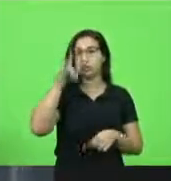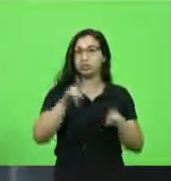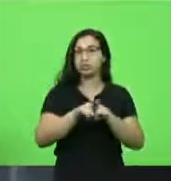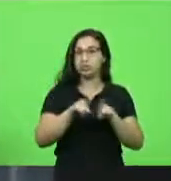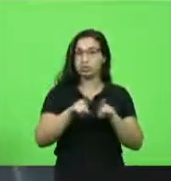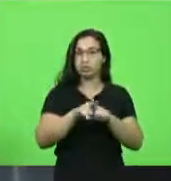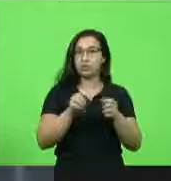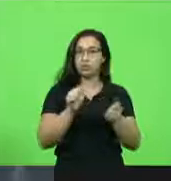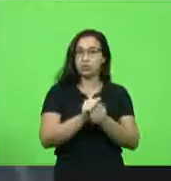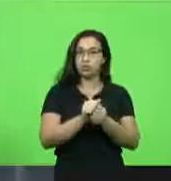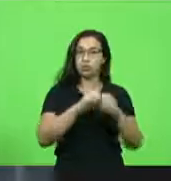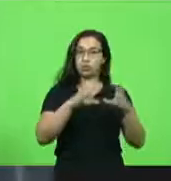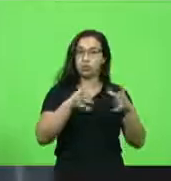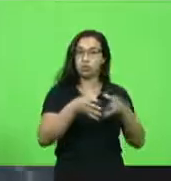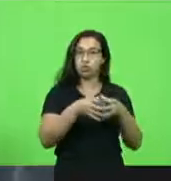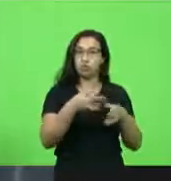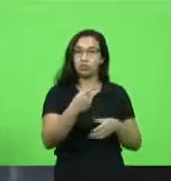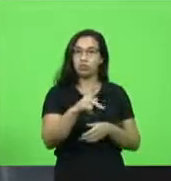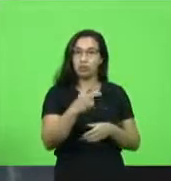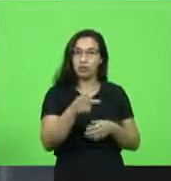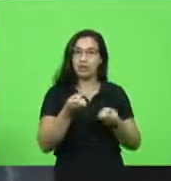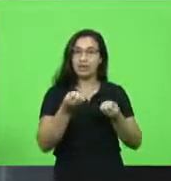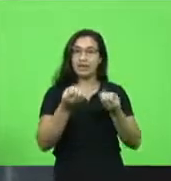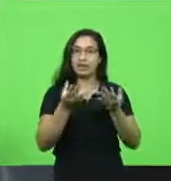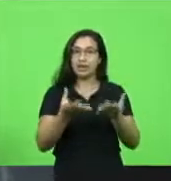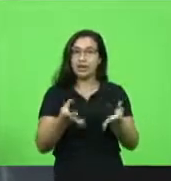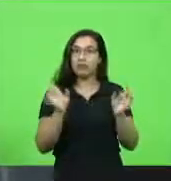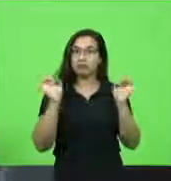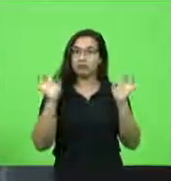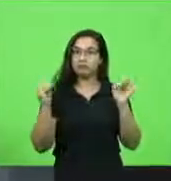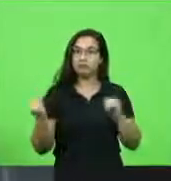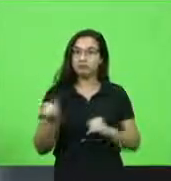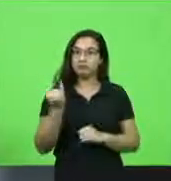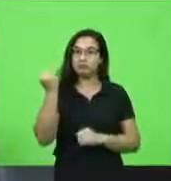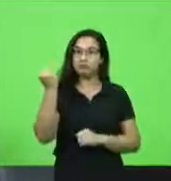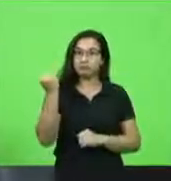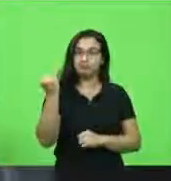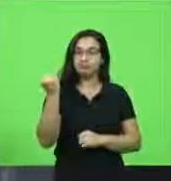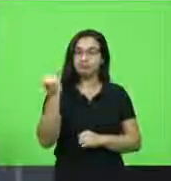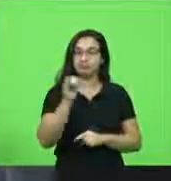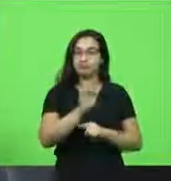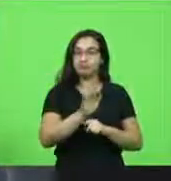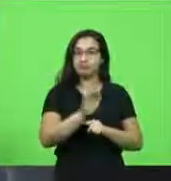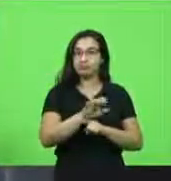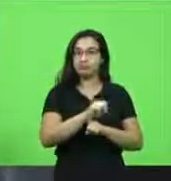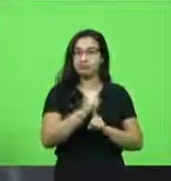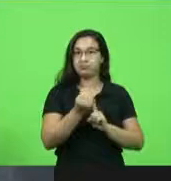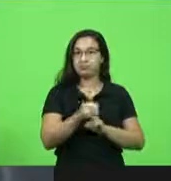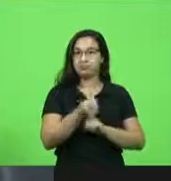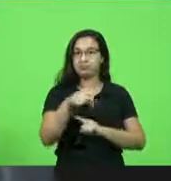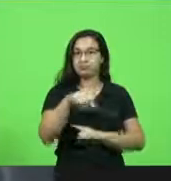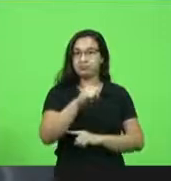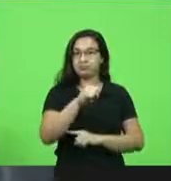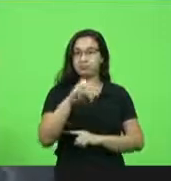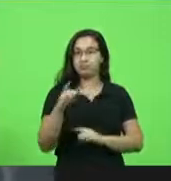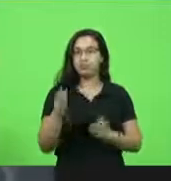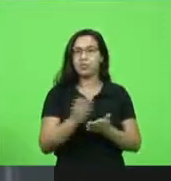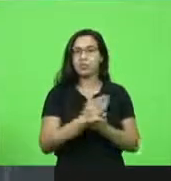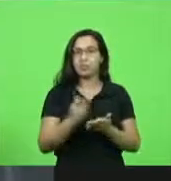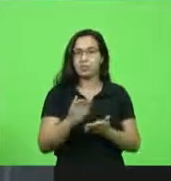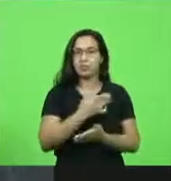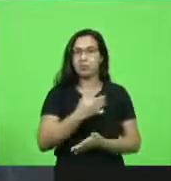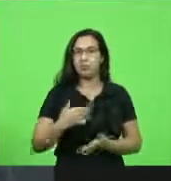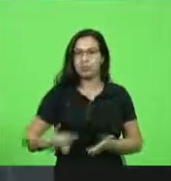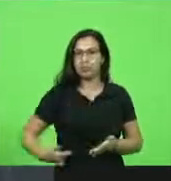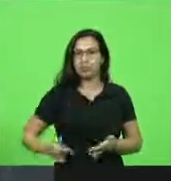junto com a comitiva. Hoje tem entregas significativas na área da assistência social em Santa Catarina. Alguns ministros também se deslocam e a gente